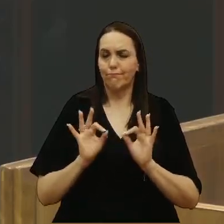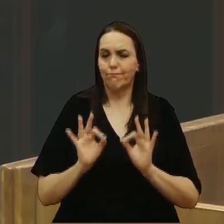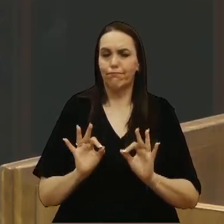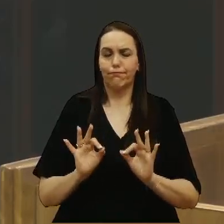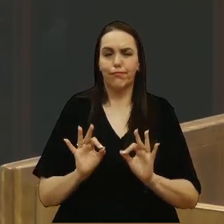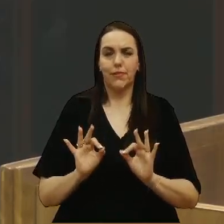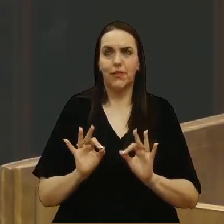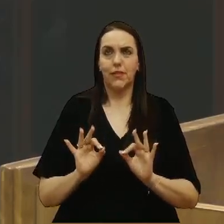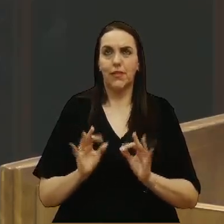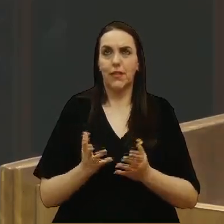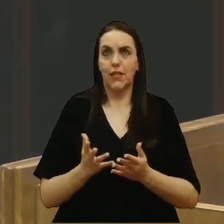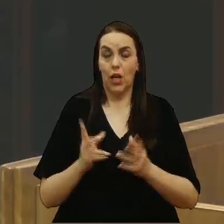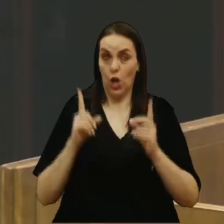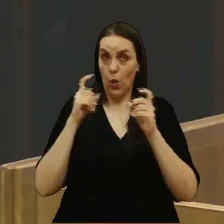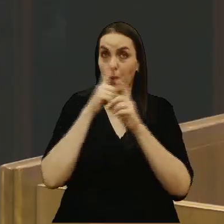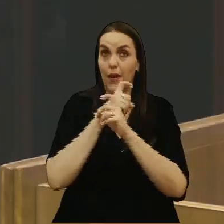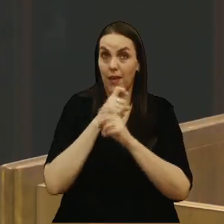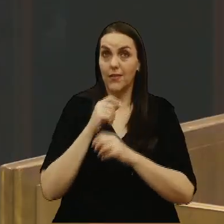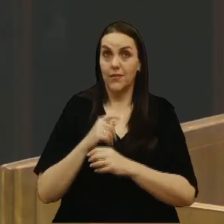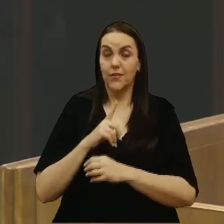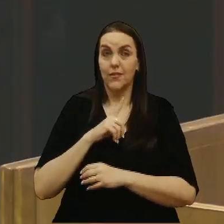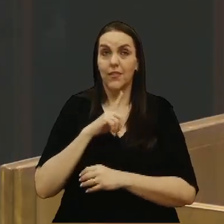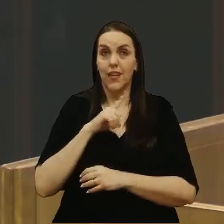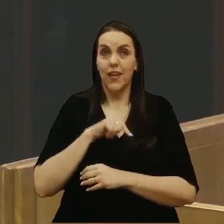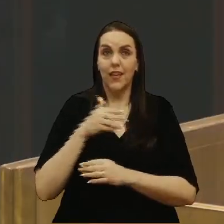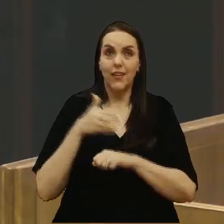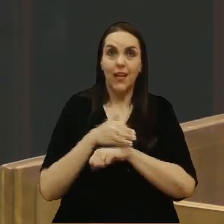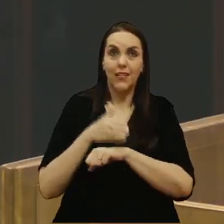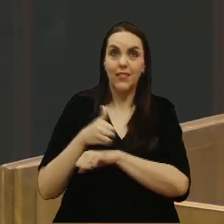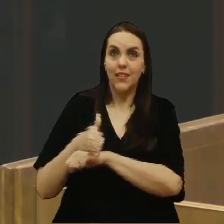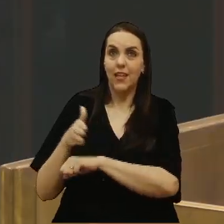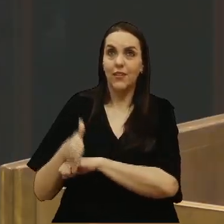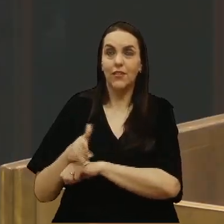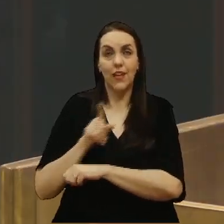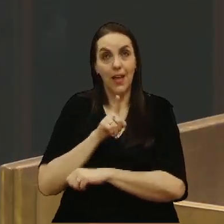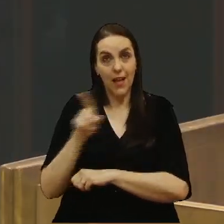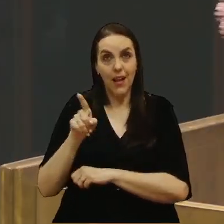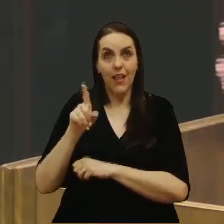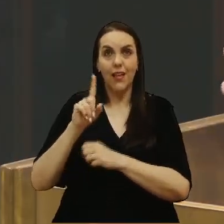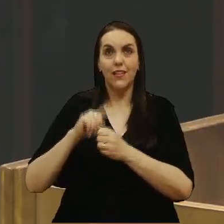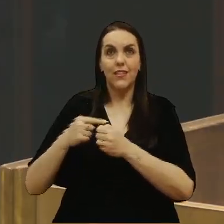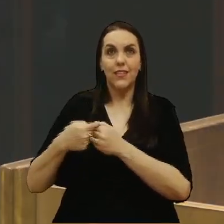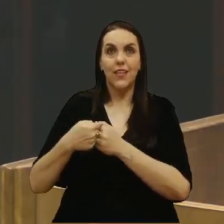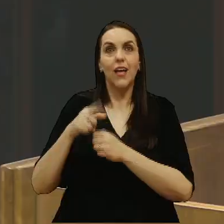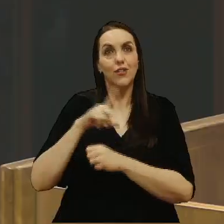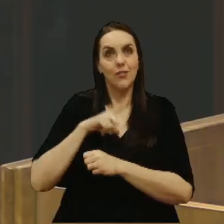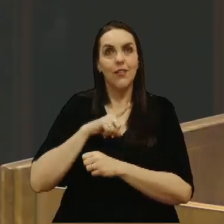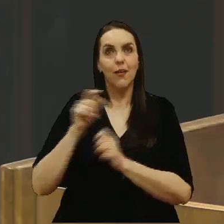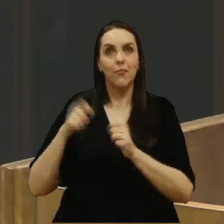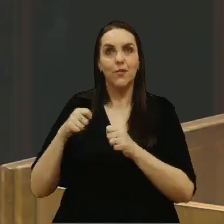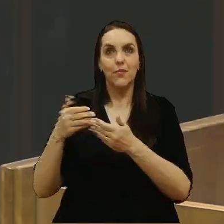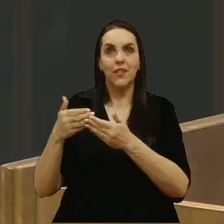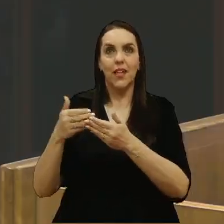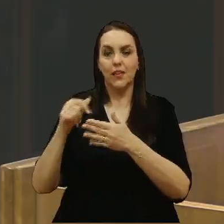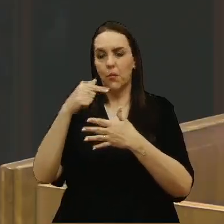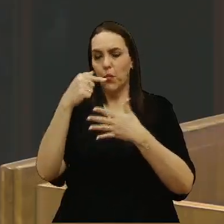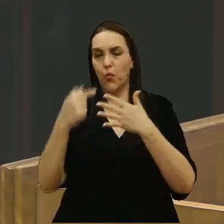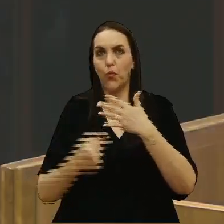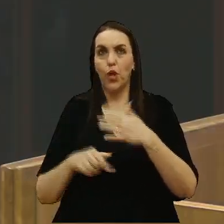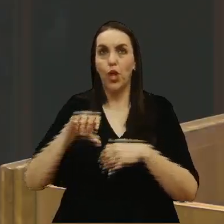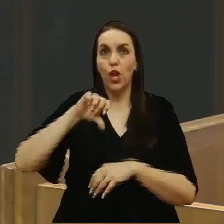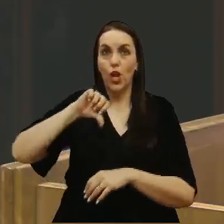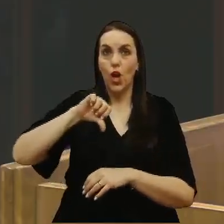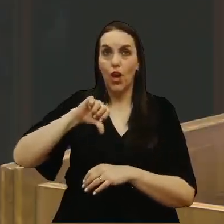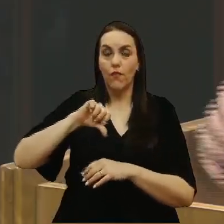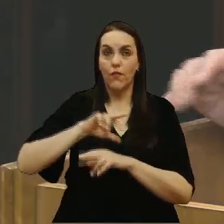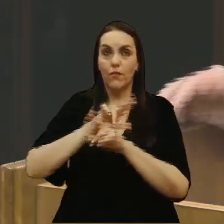absolutamente complexas e difíceis de nós conseguirmos acesso, e naquele município essas especialidades estão nas 9